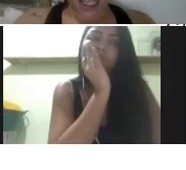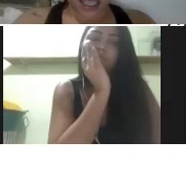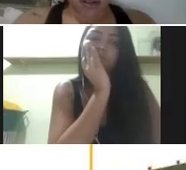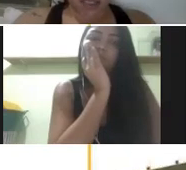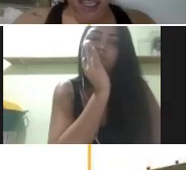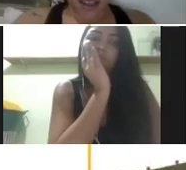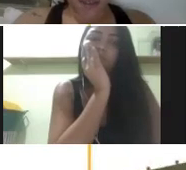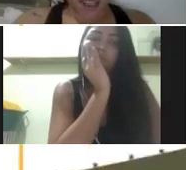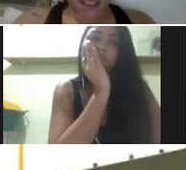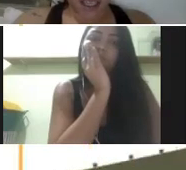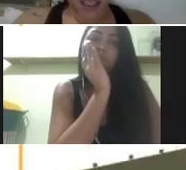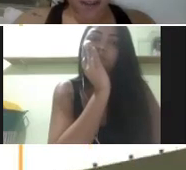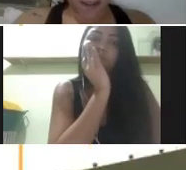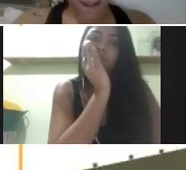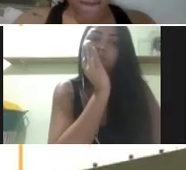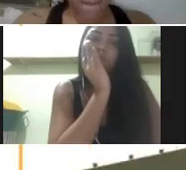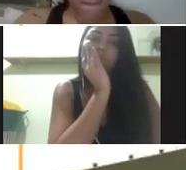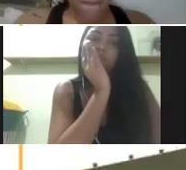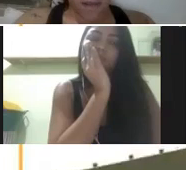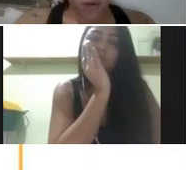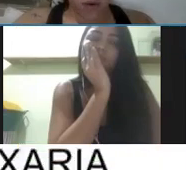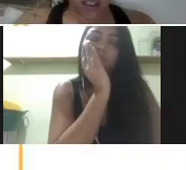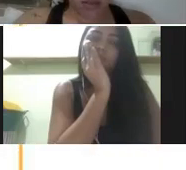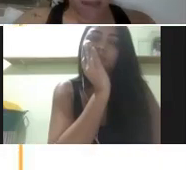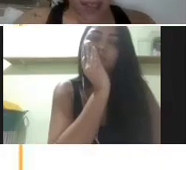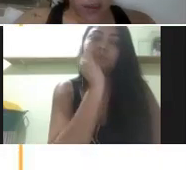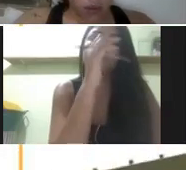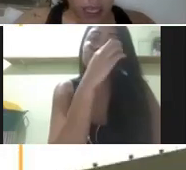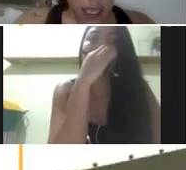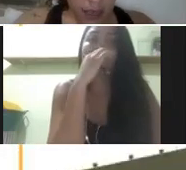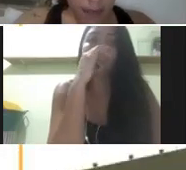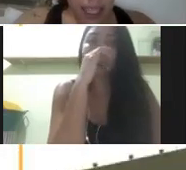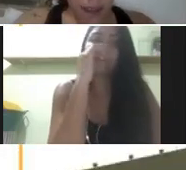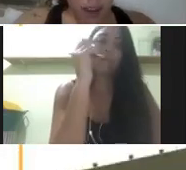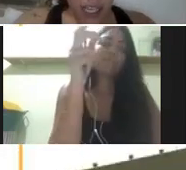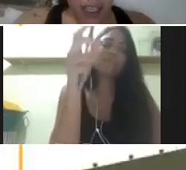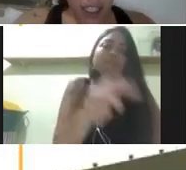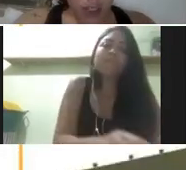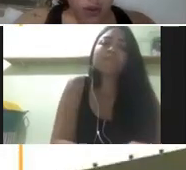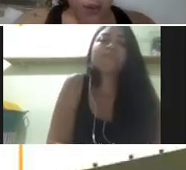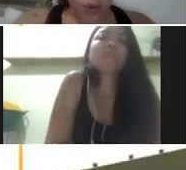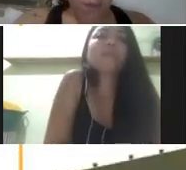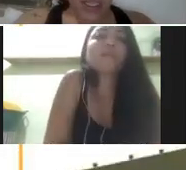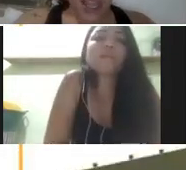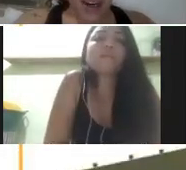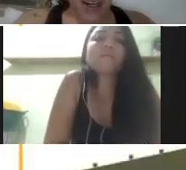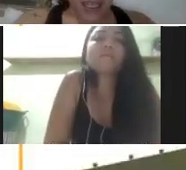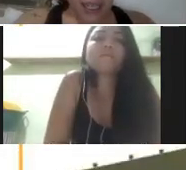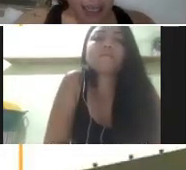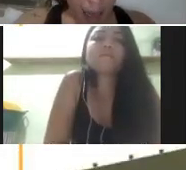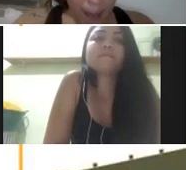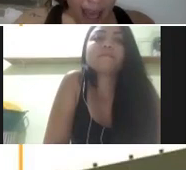Não sei se vocês conseguem ver aqui. Consigo dar mais um. Mas tá vendo que já subiu o